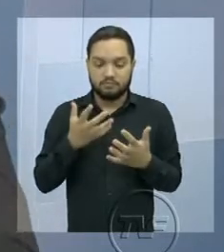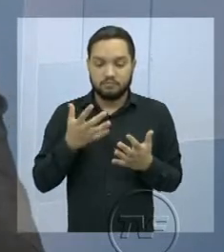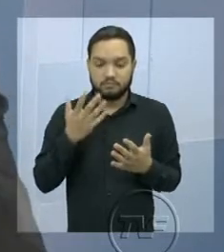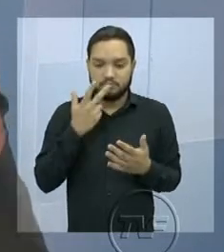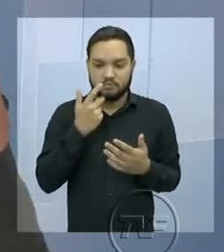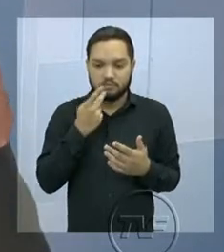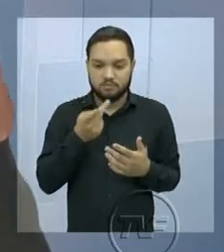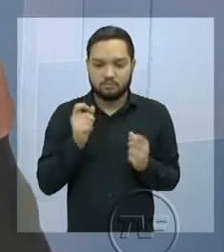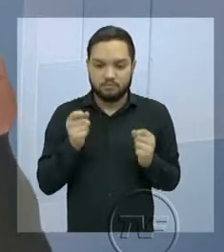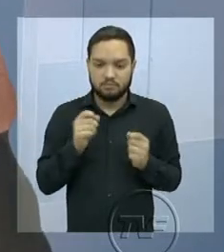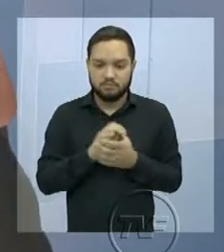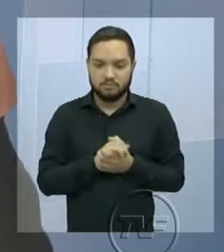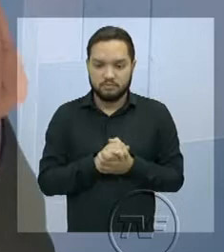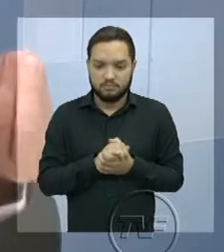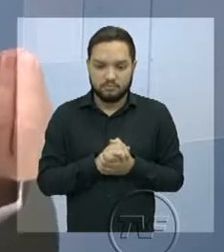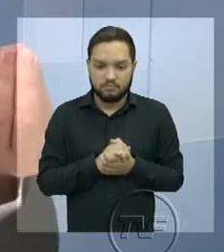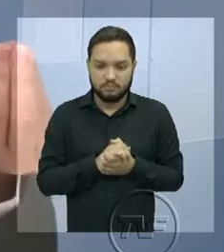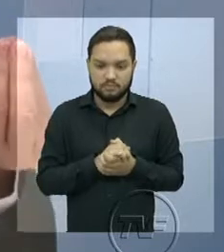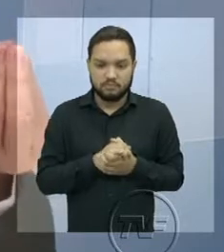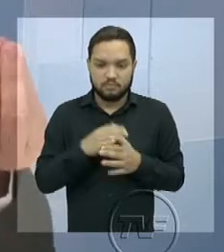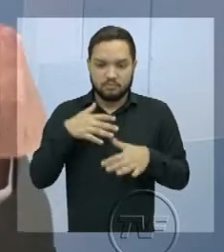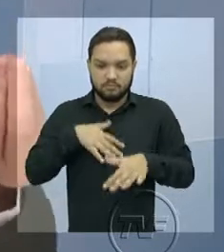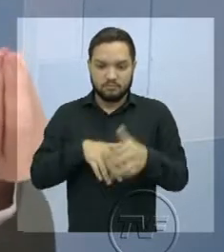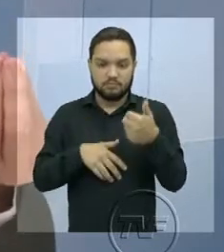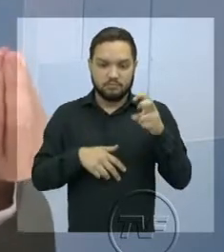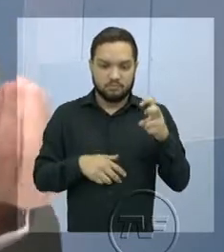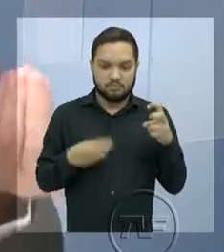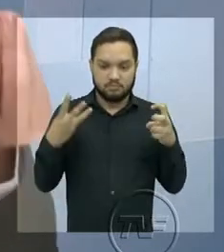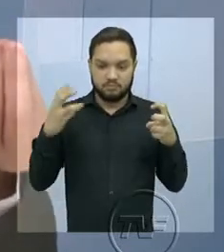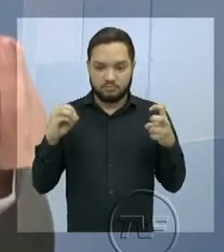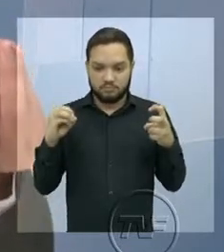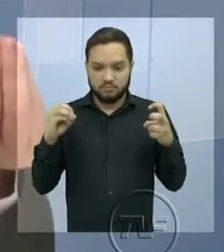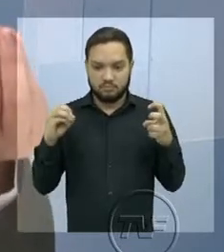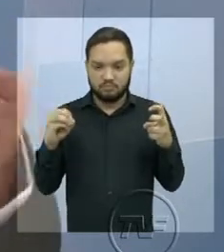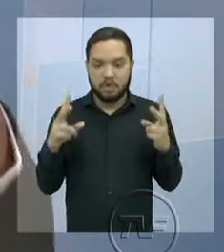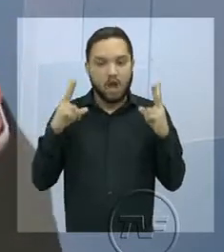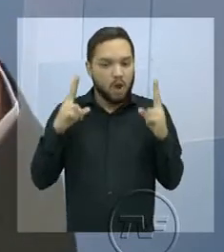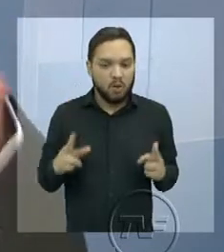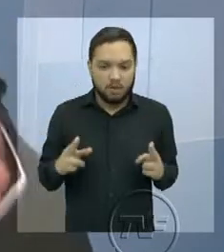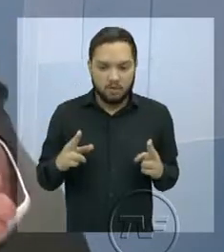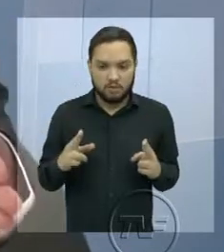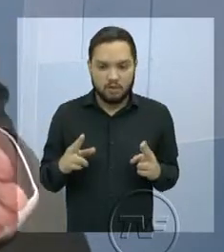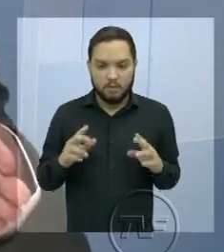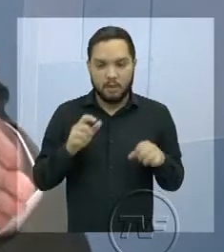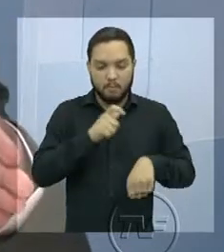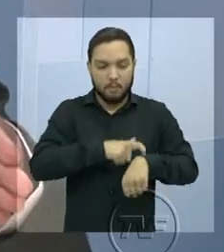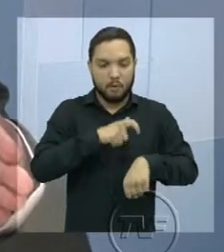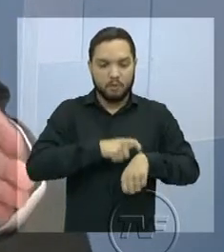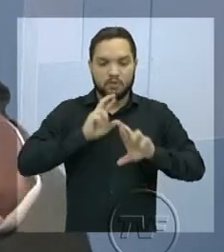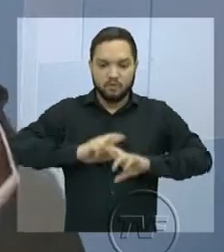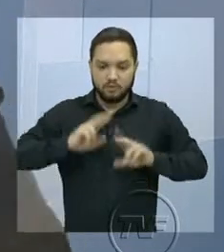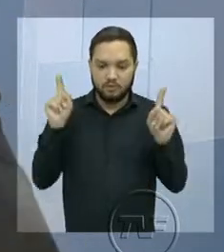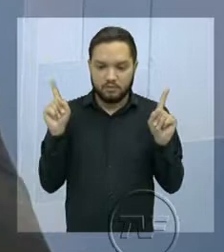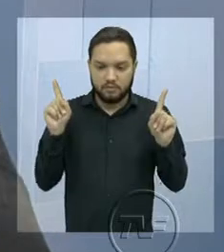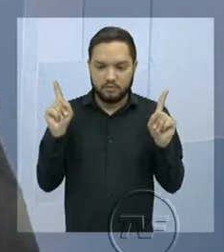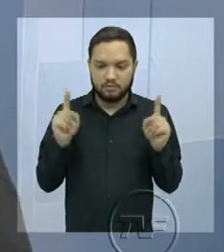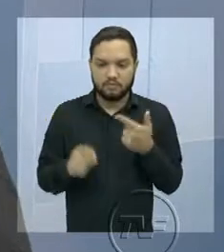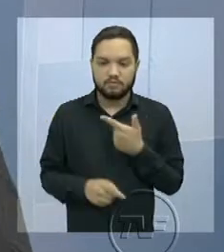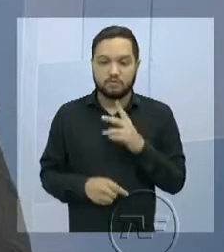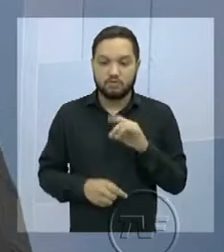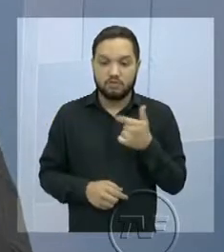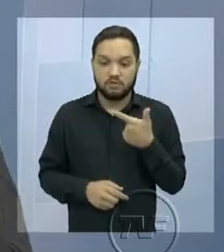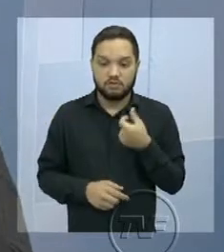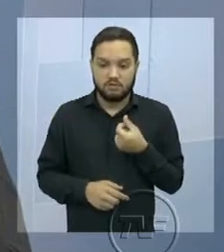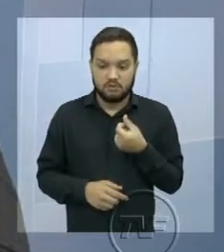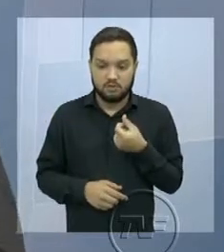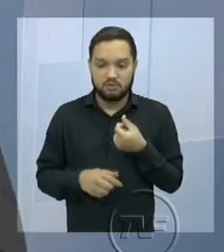que a manifestação do dia 15 e do dia 30 é um só, mas em 2 atos. E do dia 26